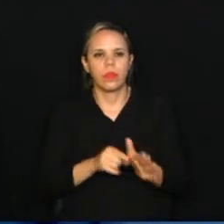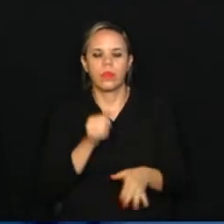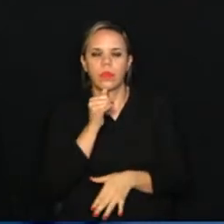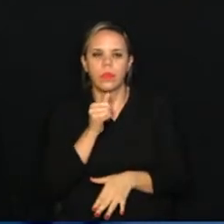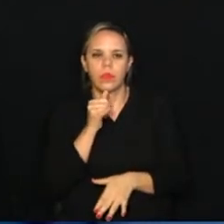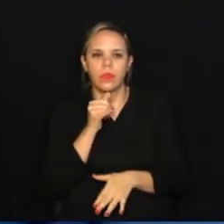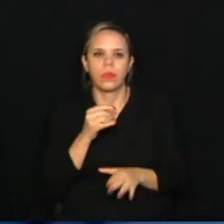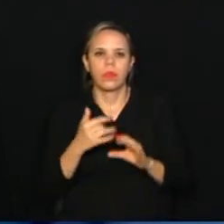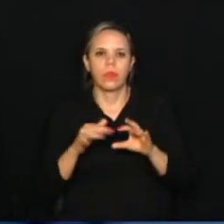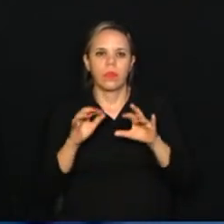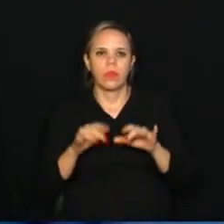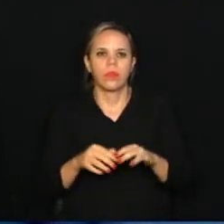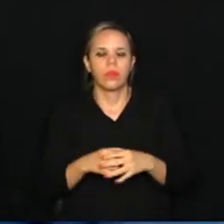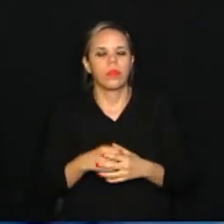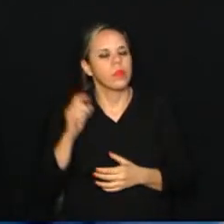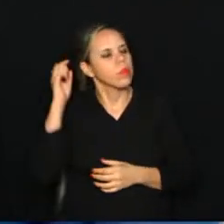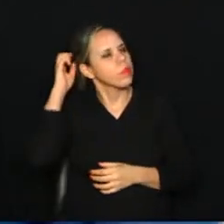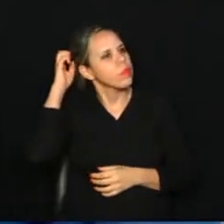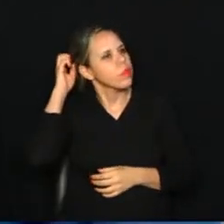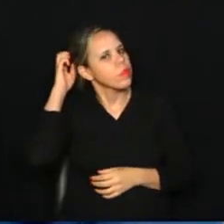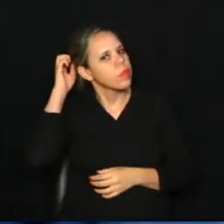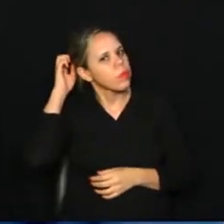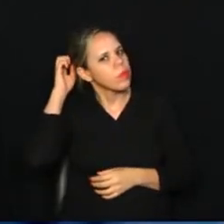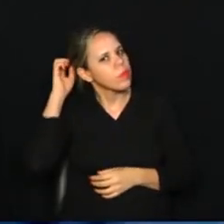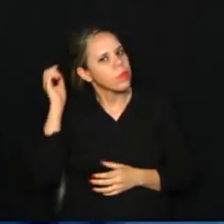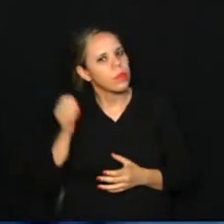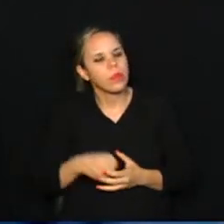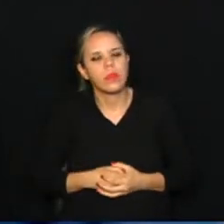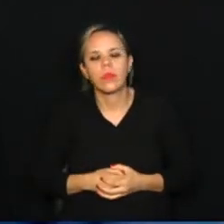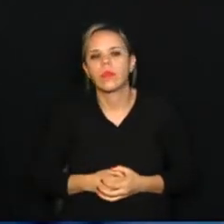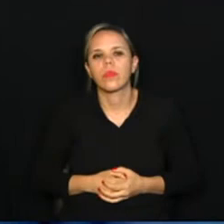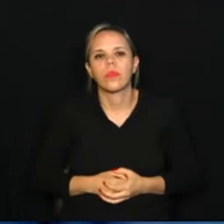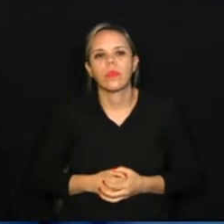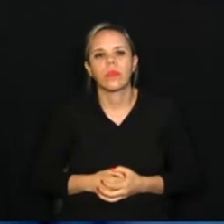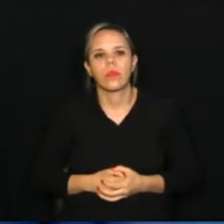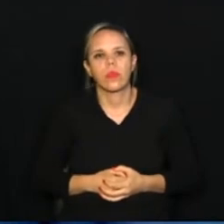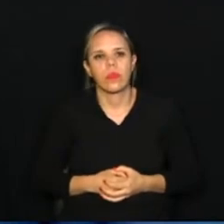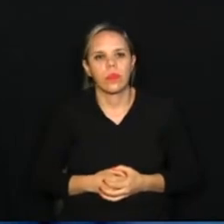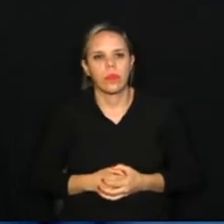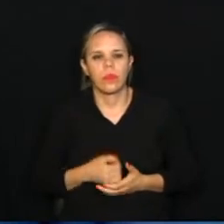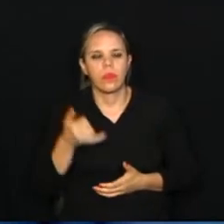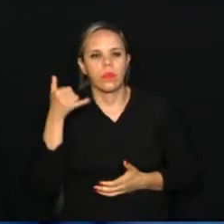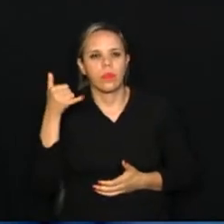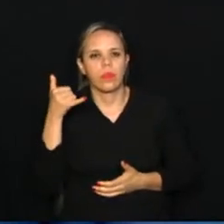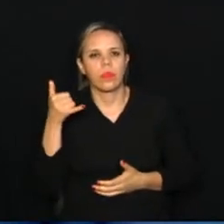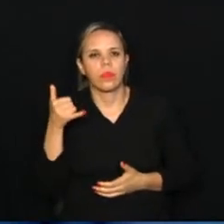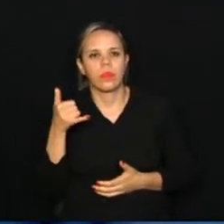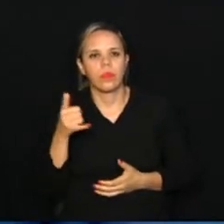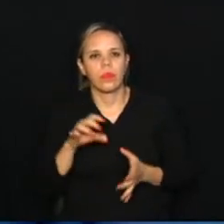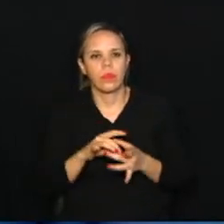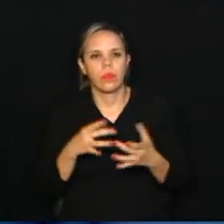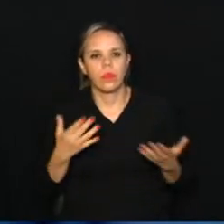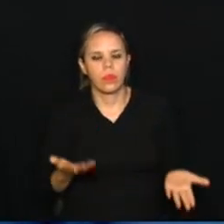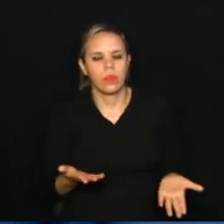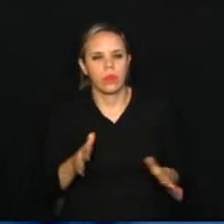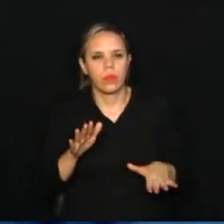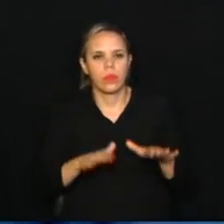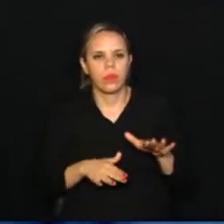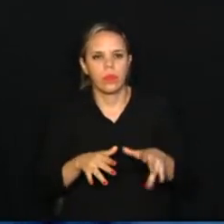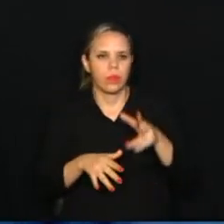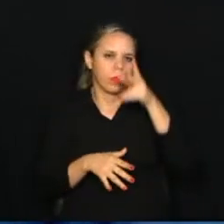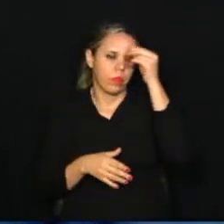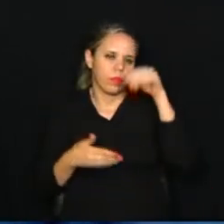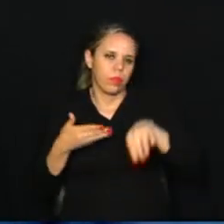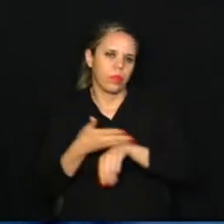o e-mail dela, ou ela dá o telefone dela, deixa o telefone, muitas vezes a prefeitura